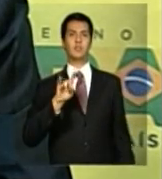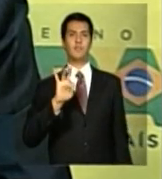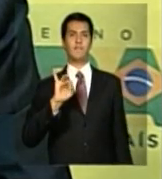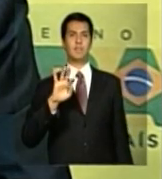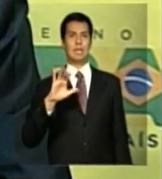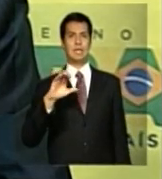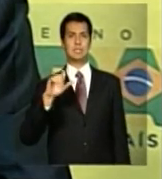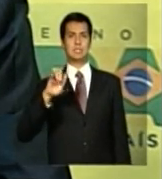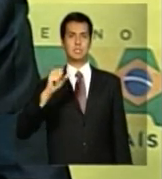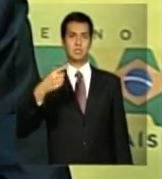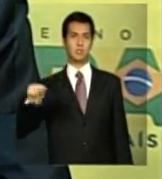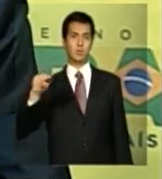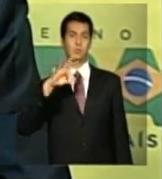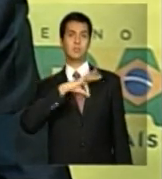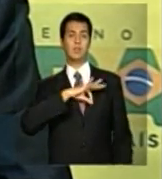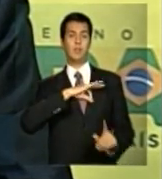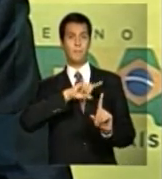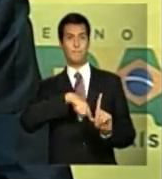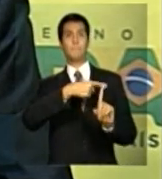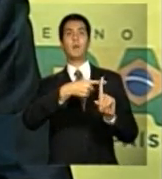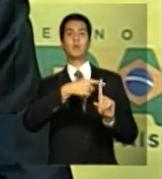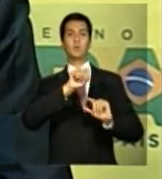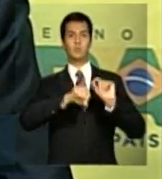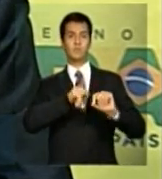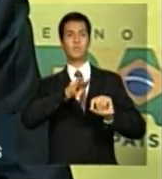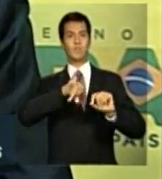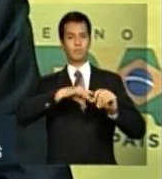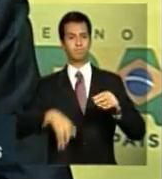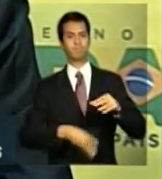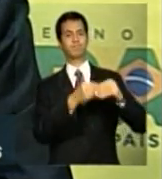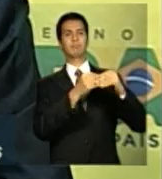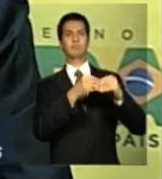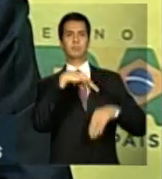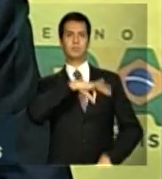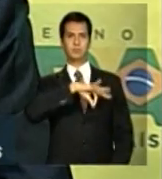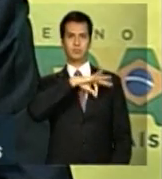seriam incorporadas nos salários.